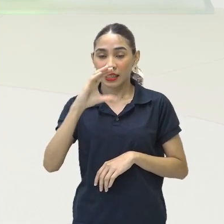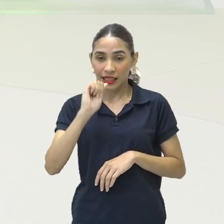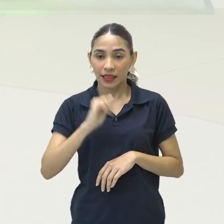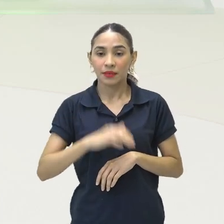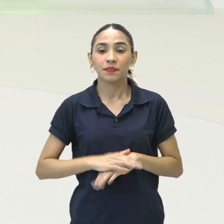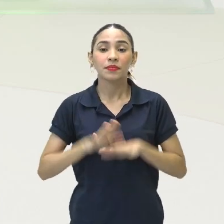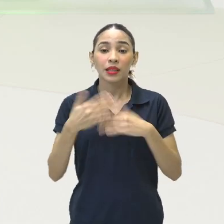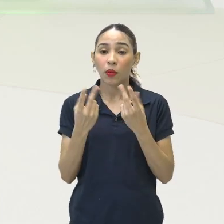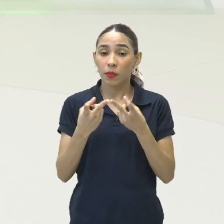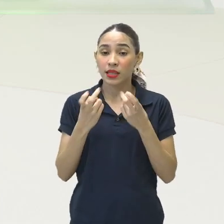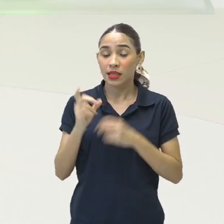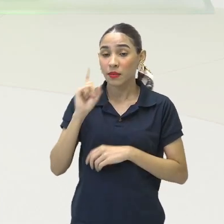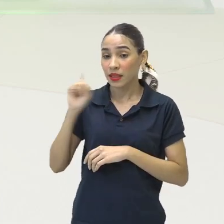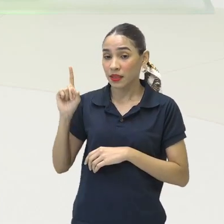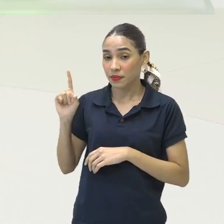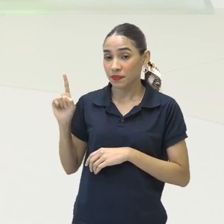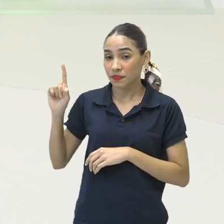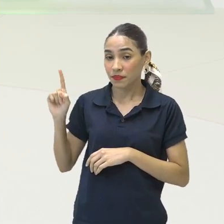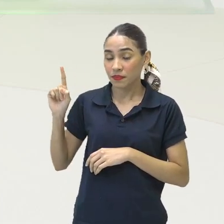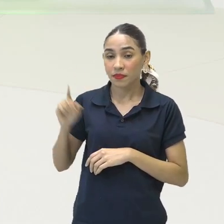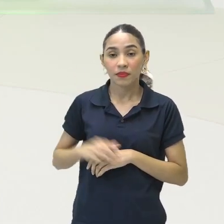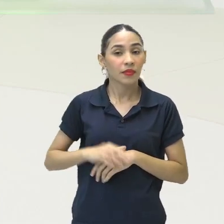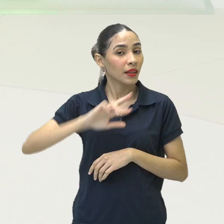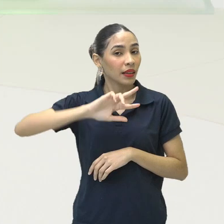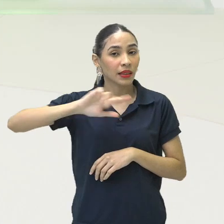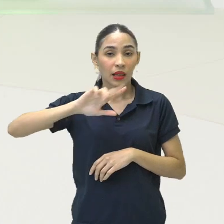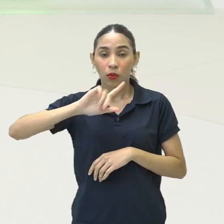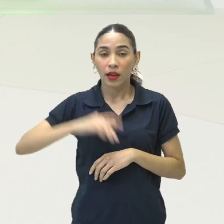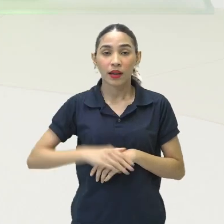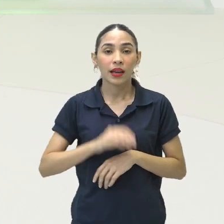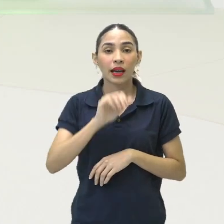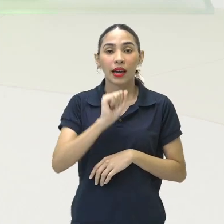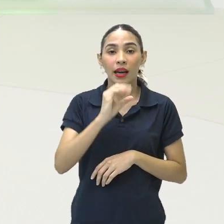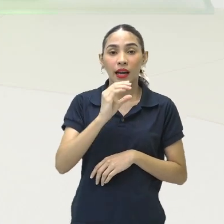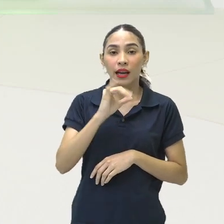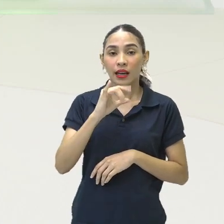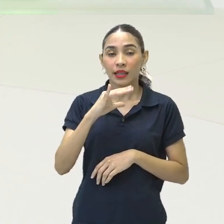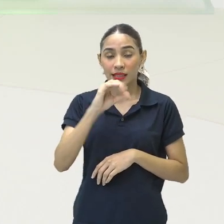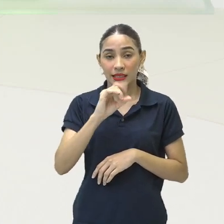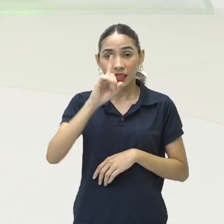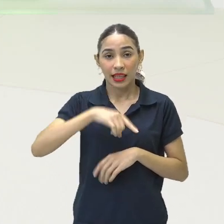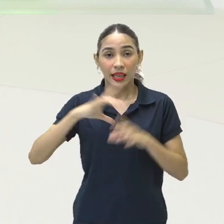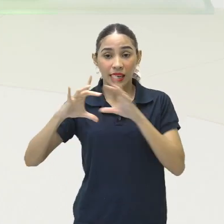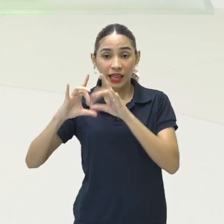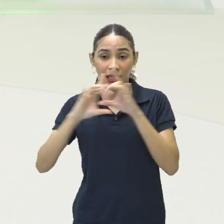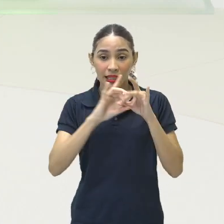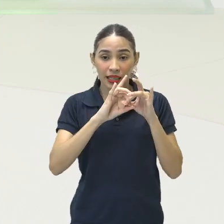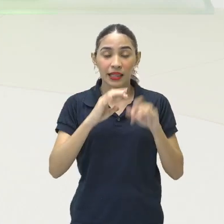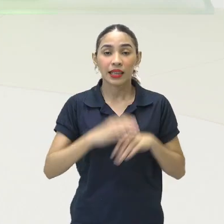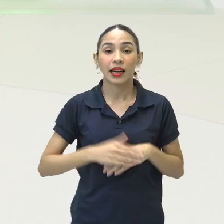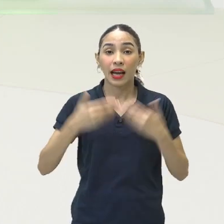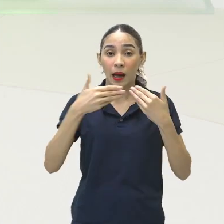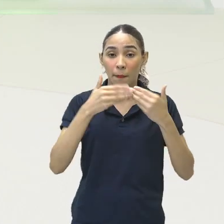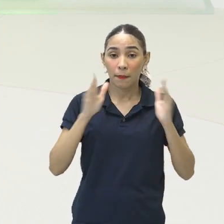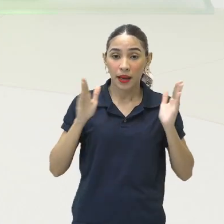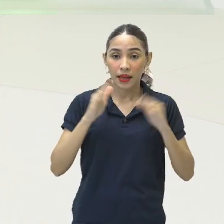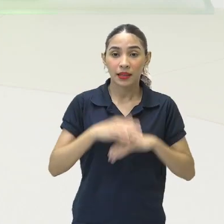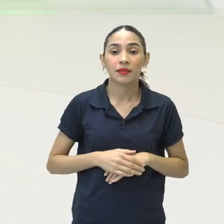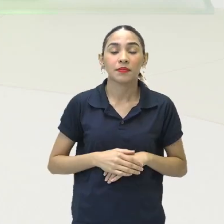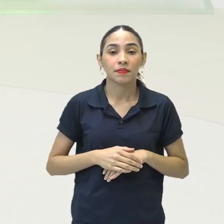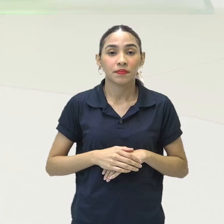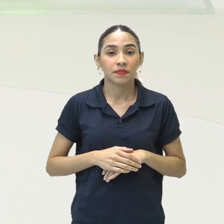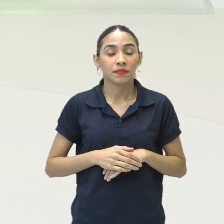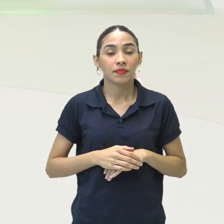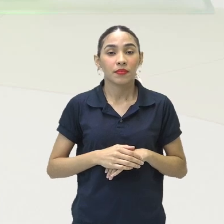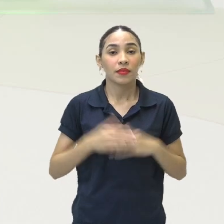certo? Observe, não é acíclica. Acíclica é uma cadeia aberta. Ou uma